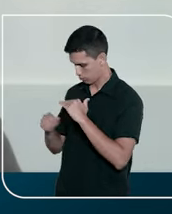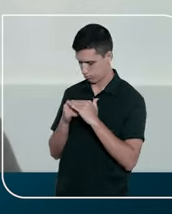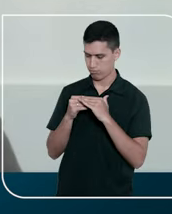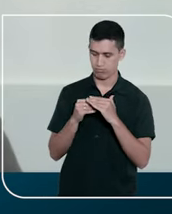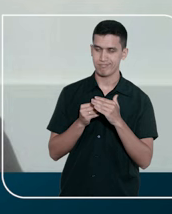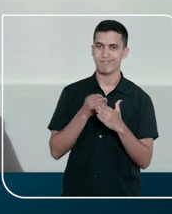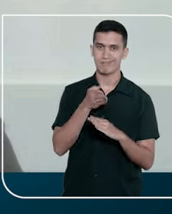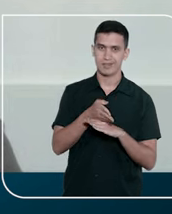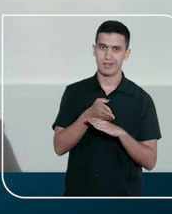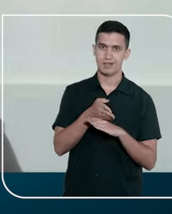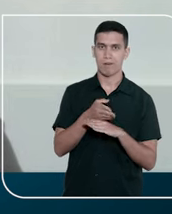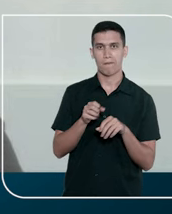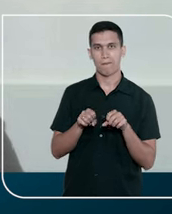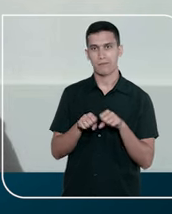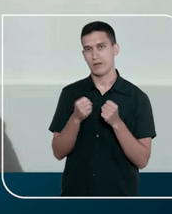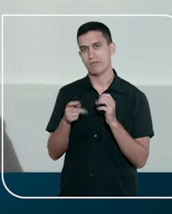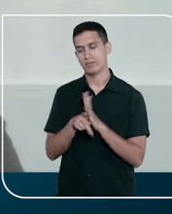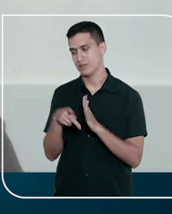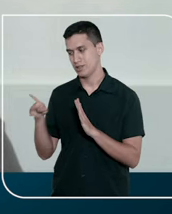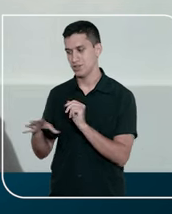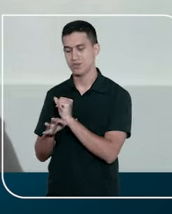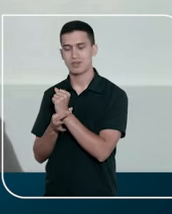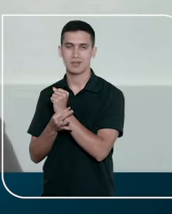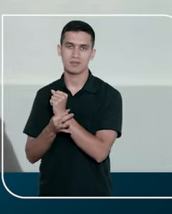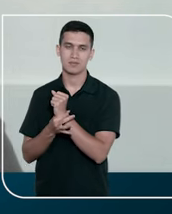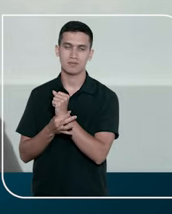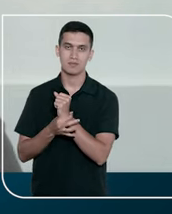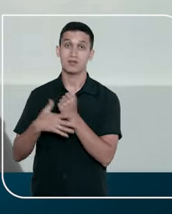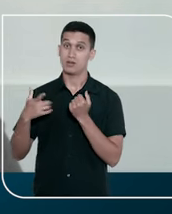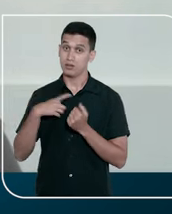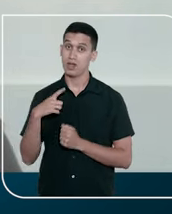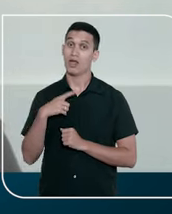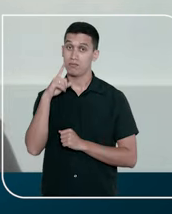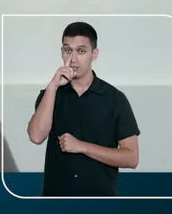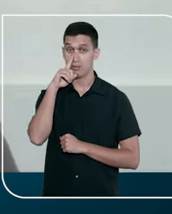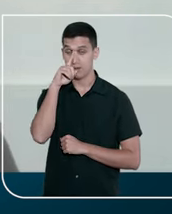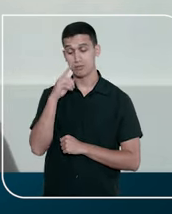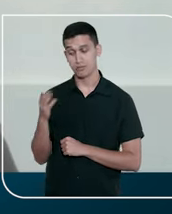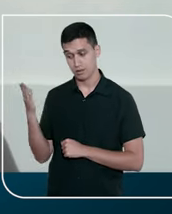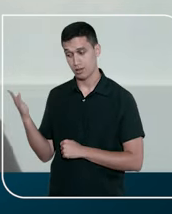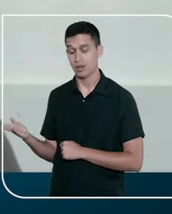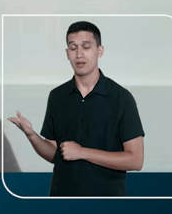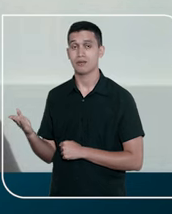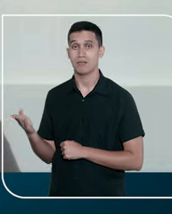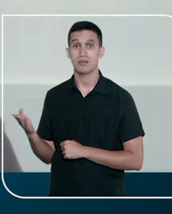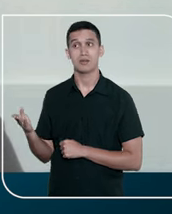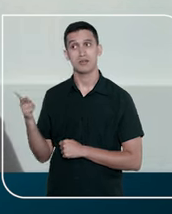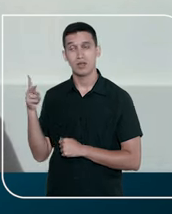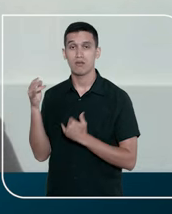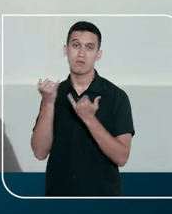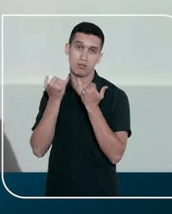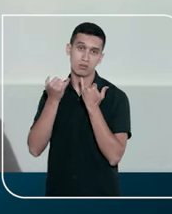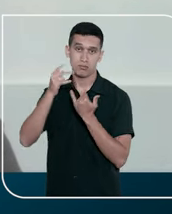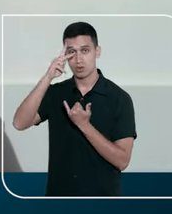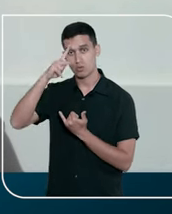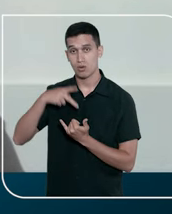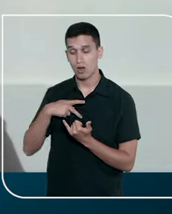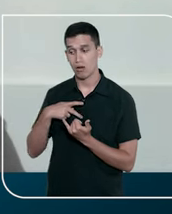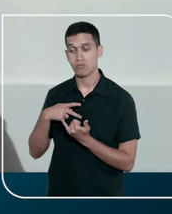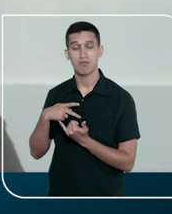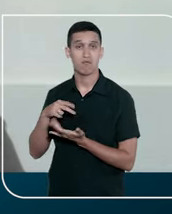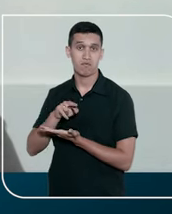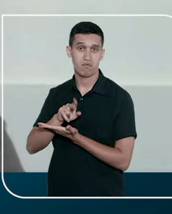milhagem. Em segundo lugar, existe um risco para o consumidor, do ponto de vista de seus dados pessoais, suas